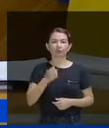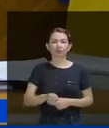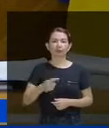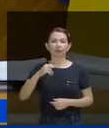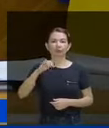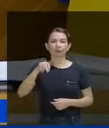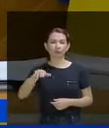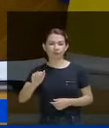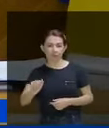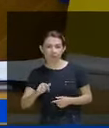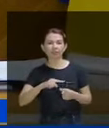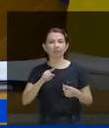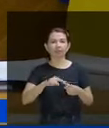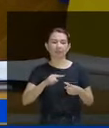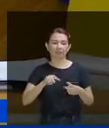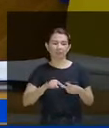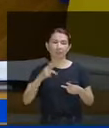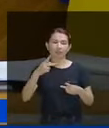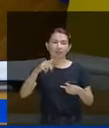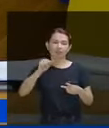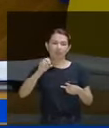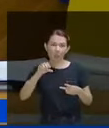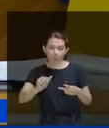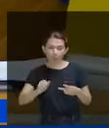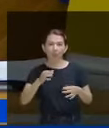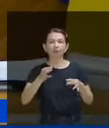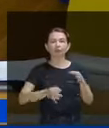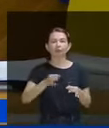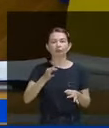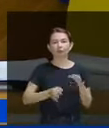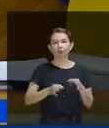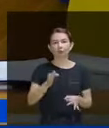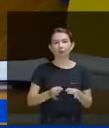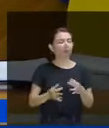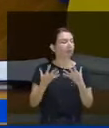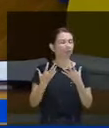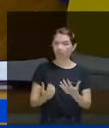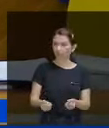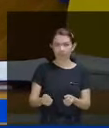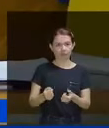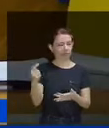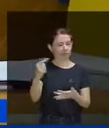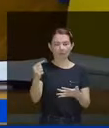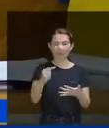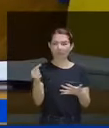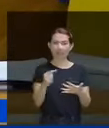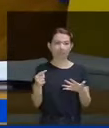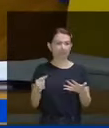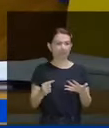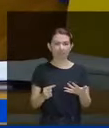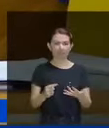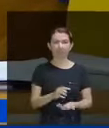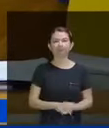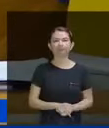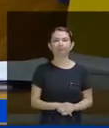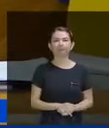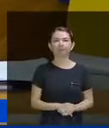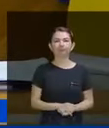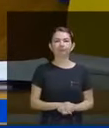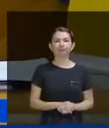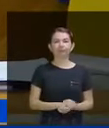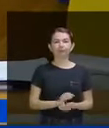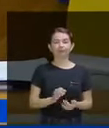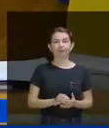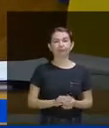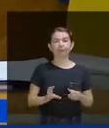e Paola Santos, julgando improcedente todas as ações. Então, inclua-se o processo